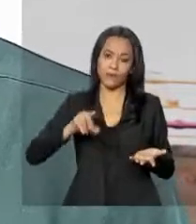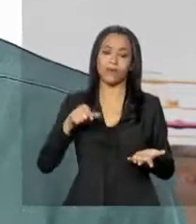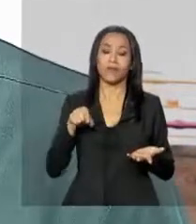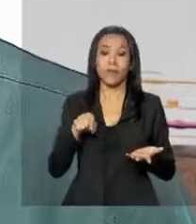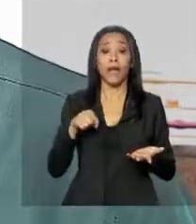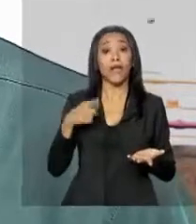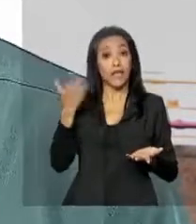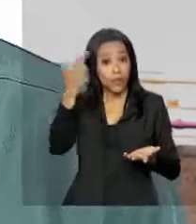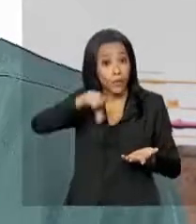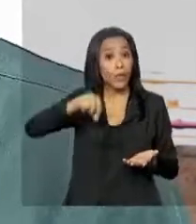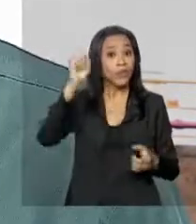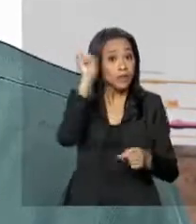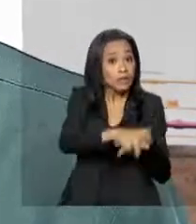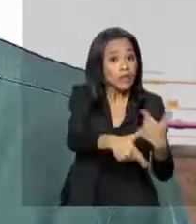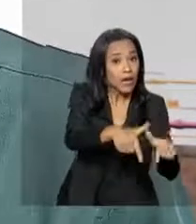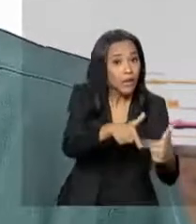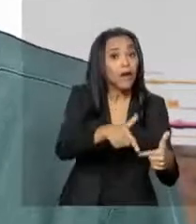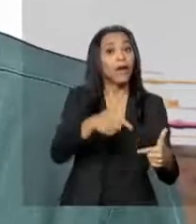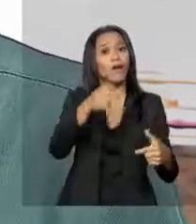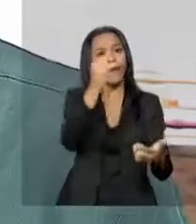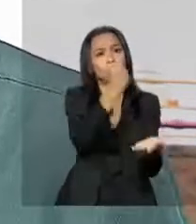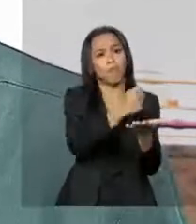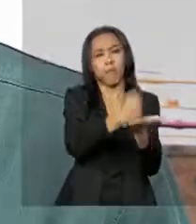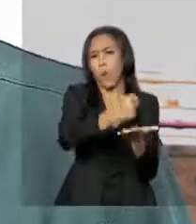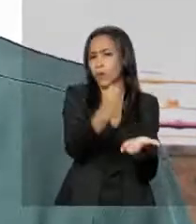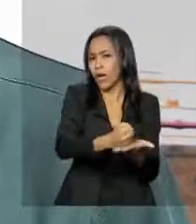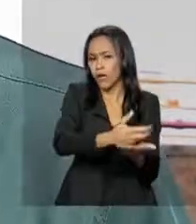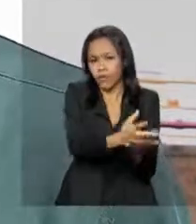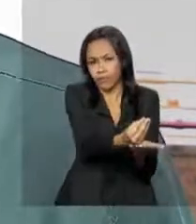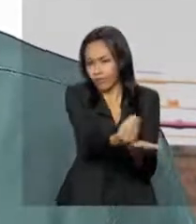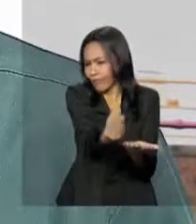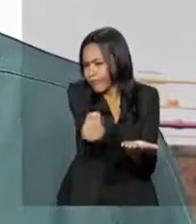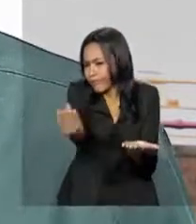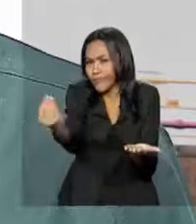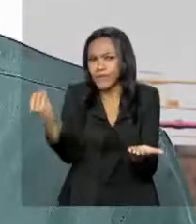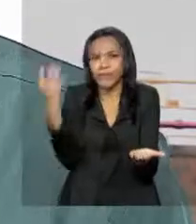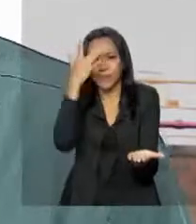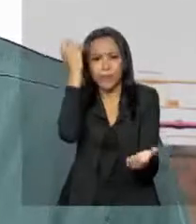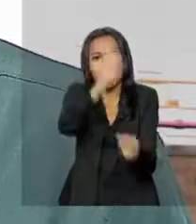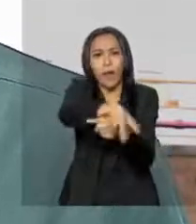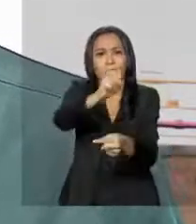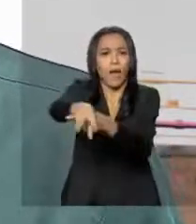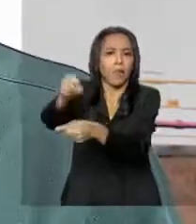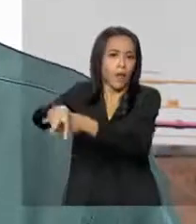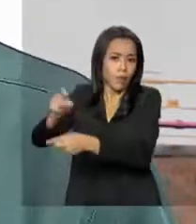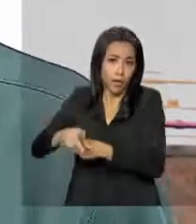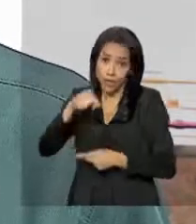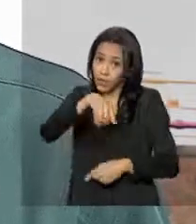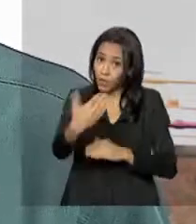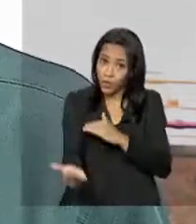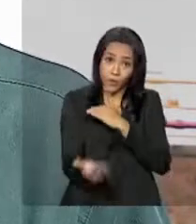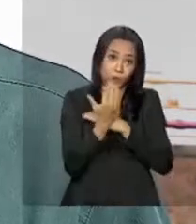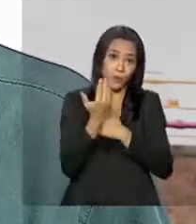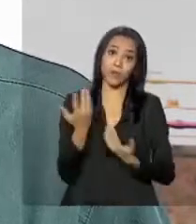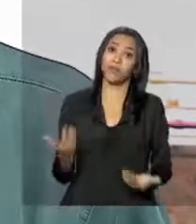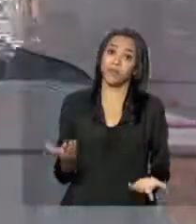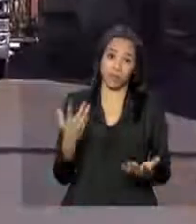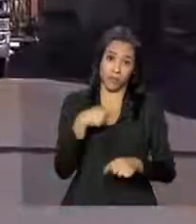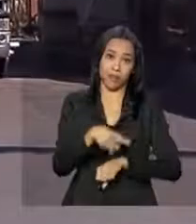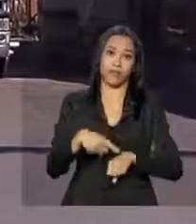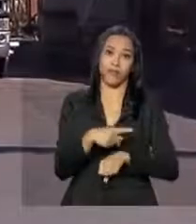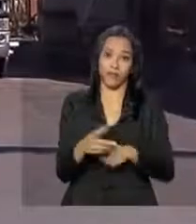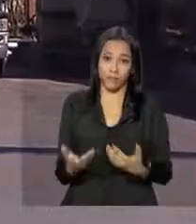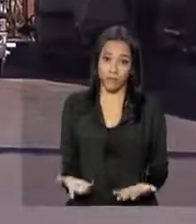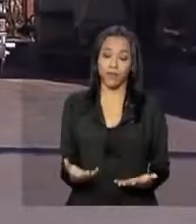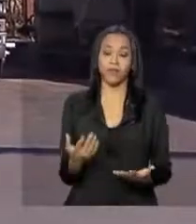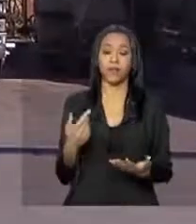vem empregabilidade, entre outras coisas, que é tudo benefício para a população, o país de uma maneira geral aí. Eu